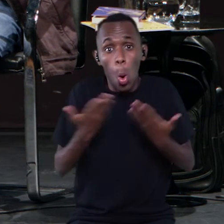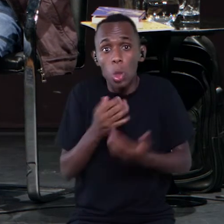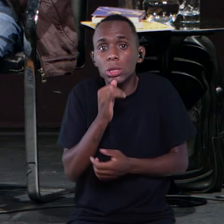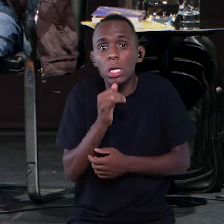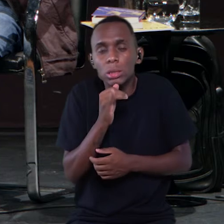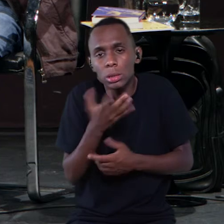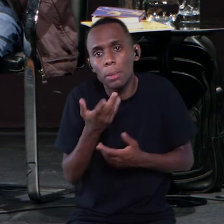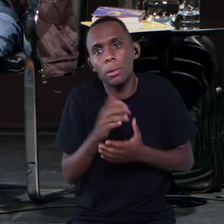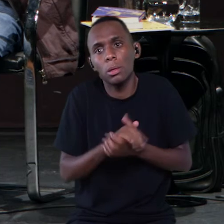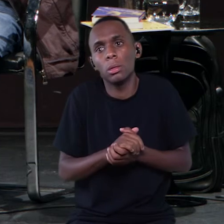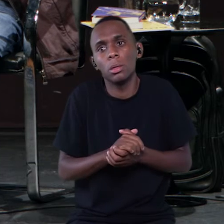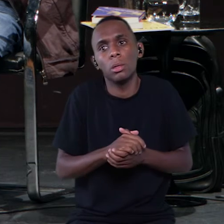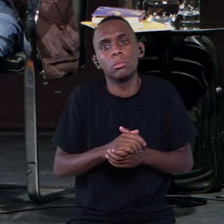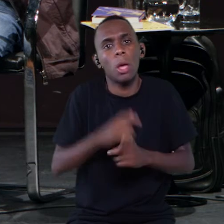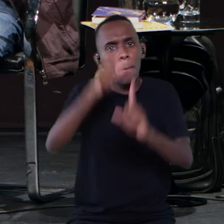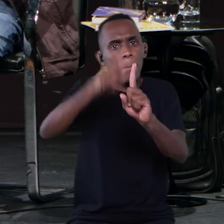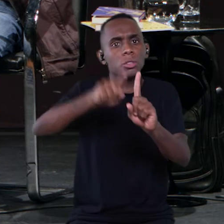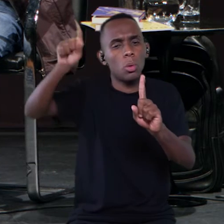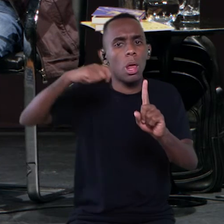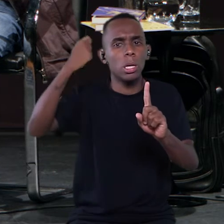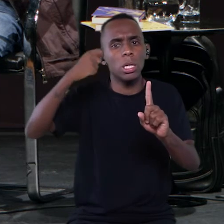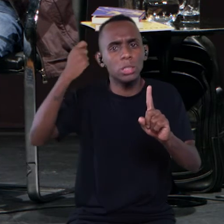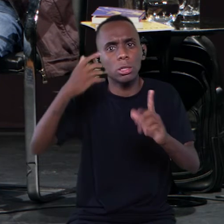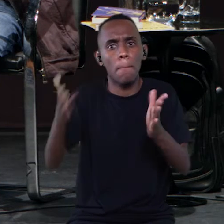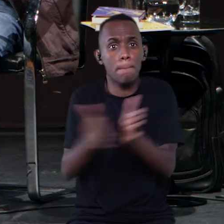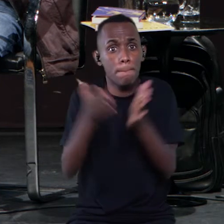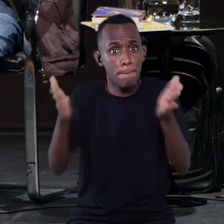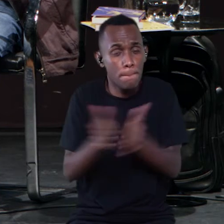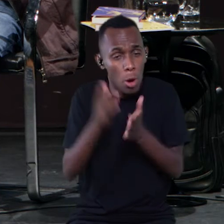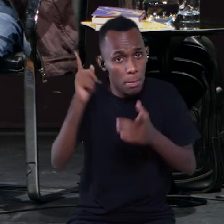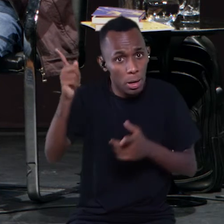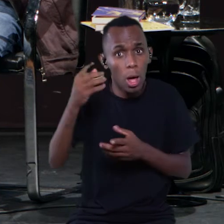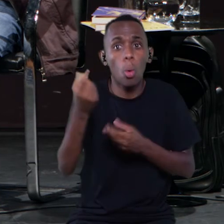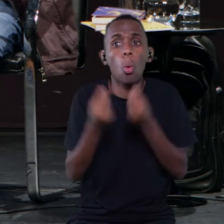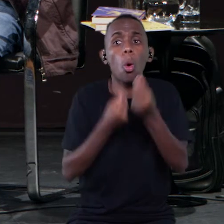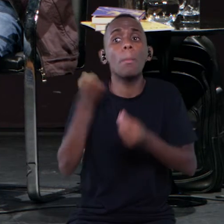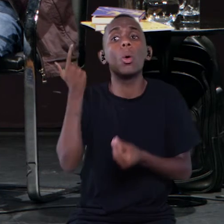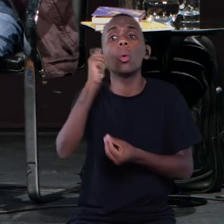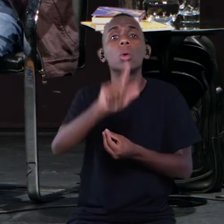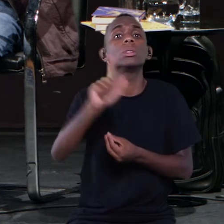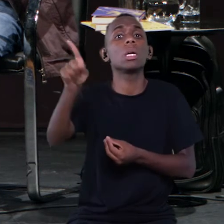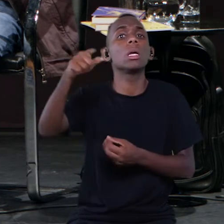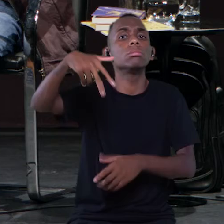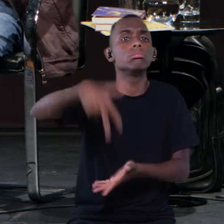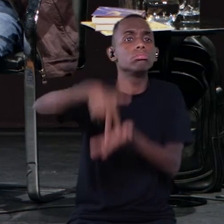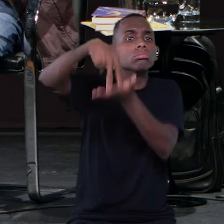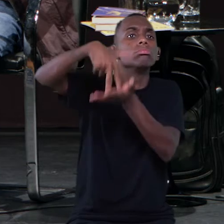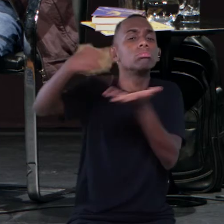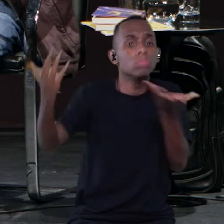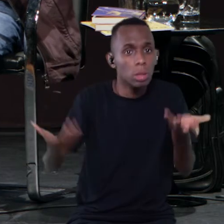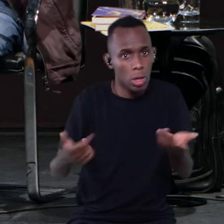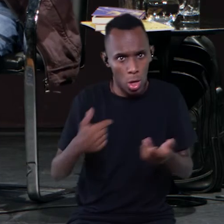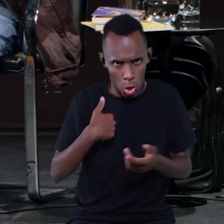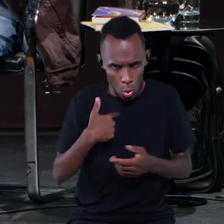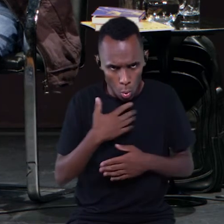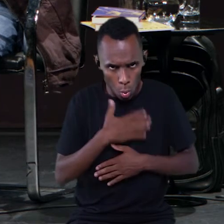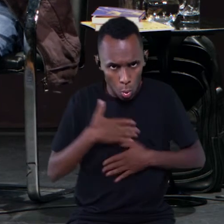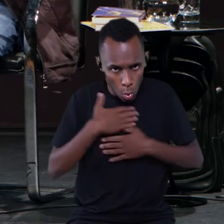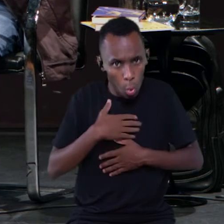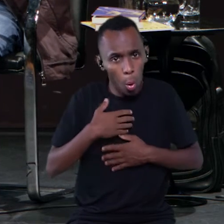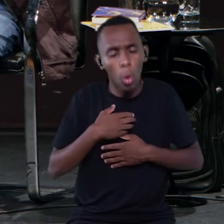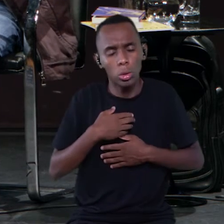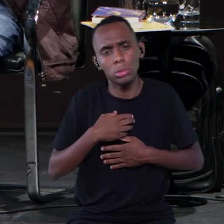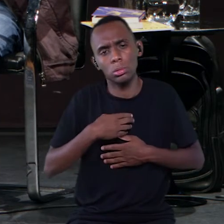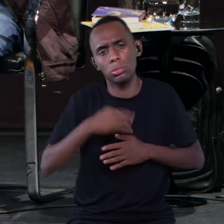exemplo, um cidadão na Argentina, numa situação extrema de pobreza, está conseguindo se constituir como sujeito. Eu gosto de ler os